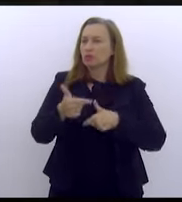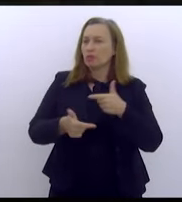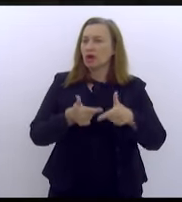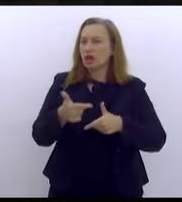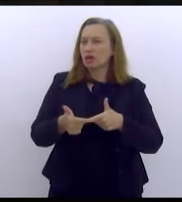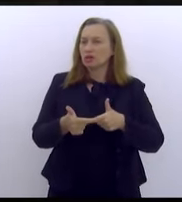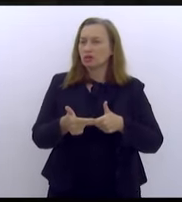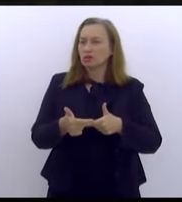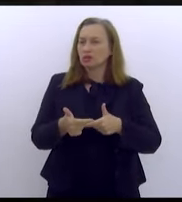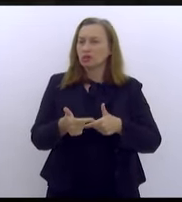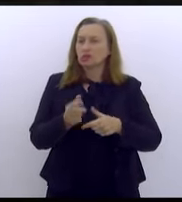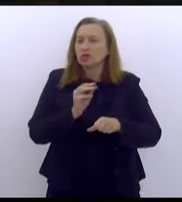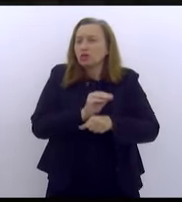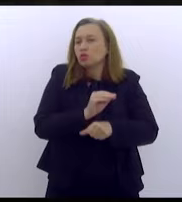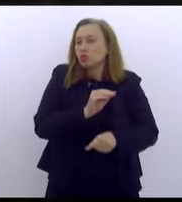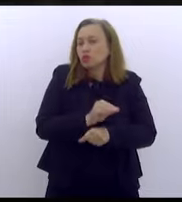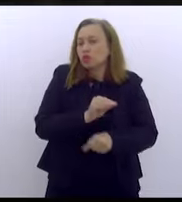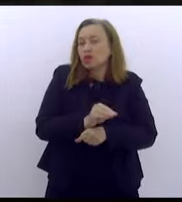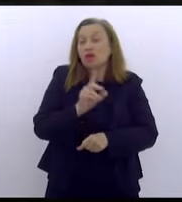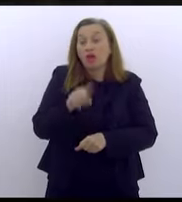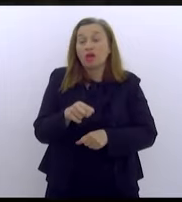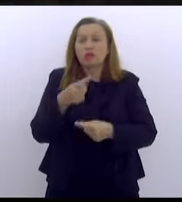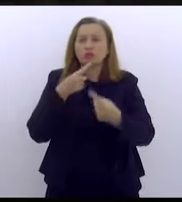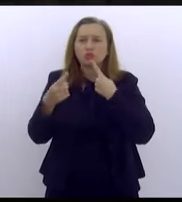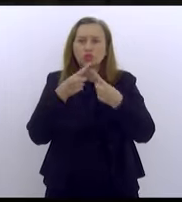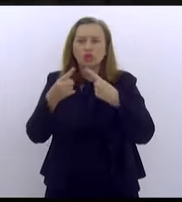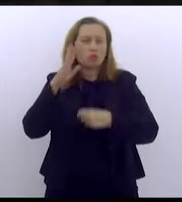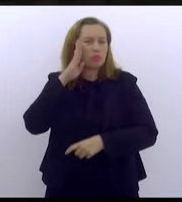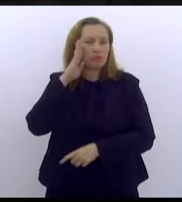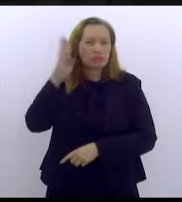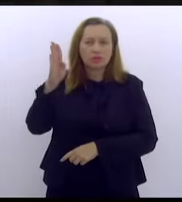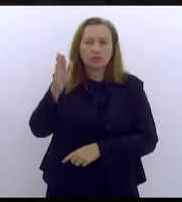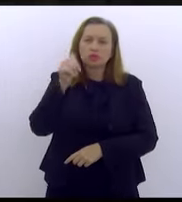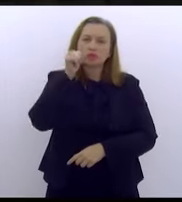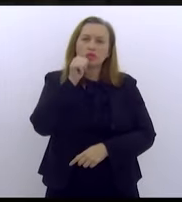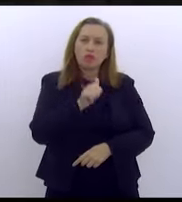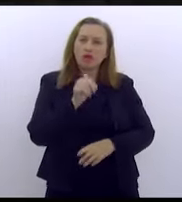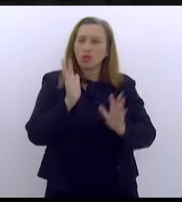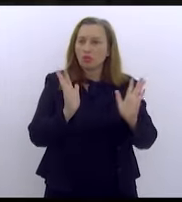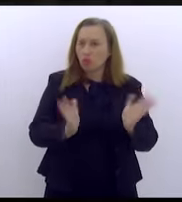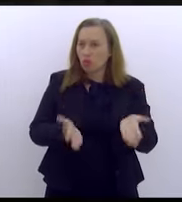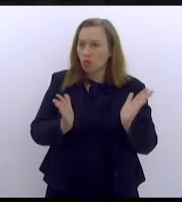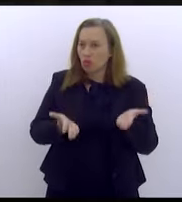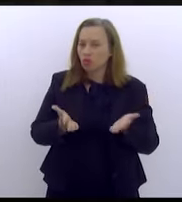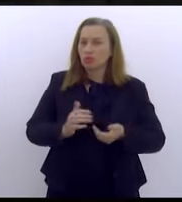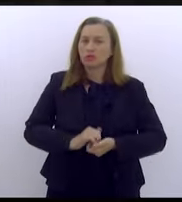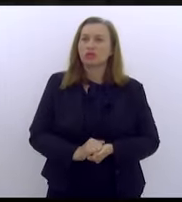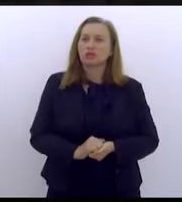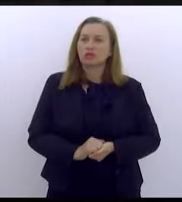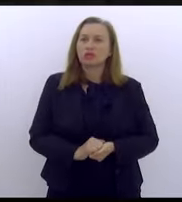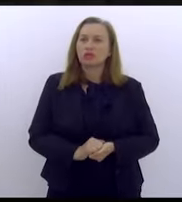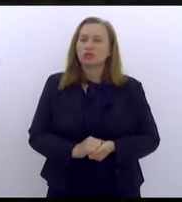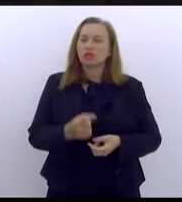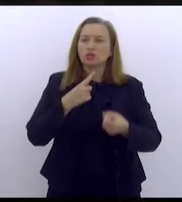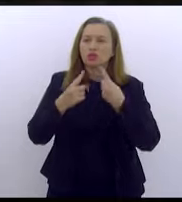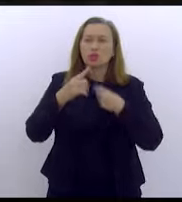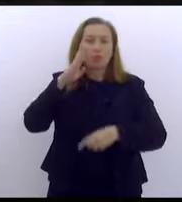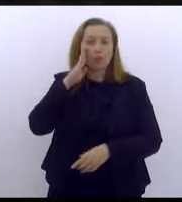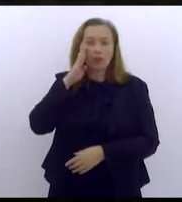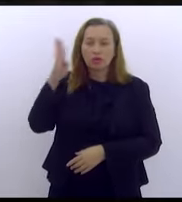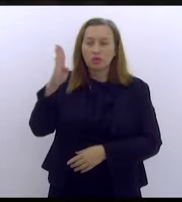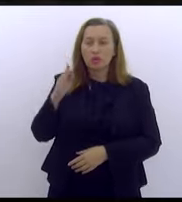campo do cuidado. Então, esse é um debate central para as mulheres hoje. Esse é um debate central para que